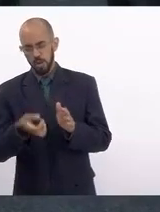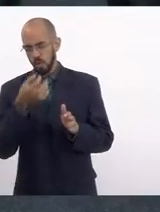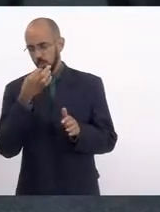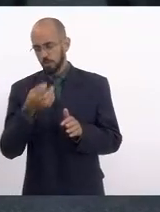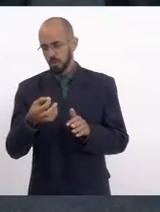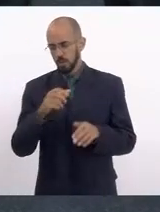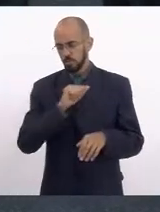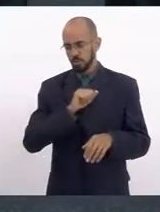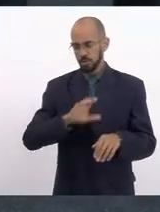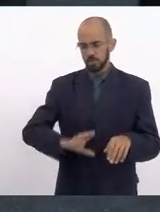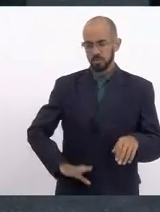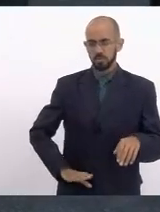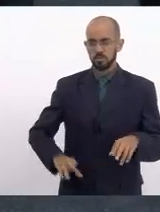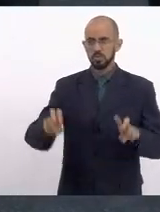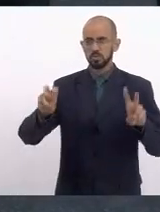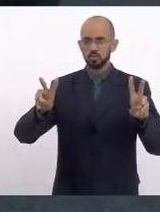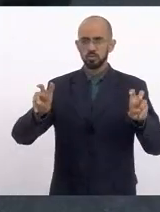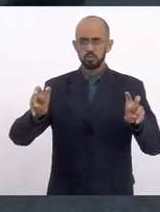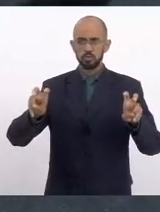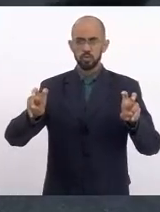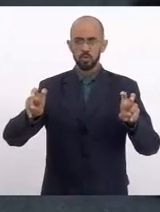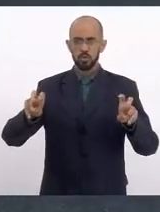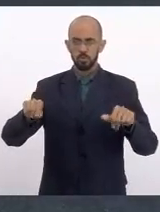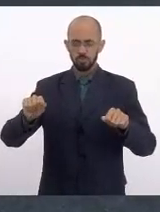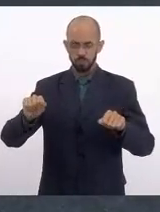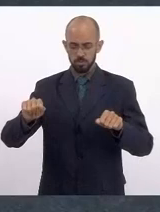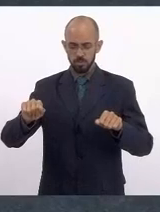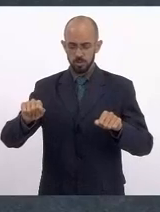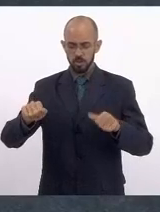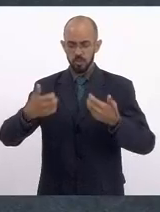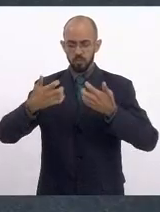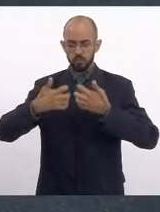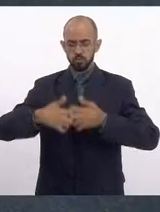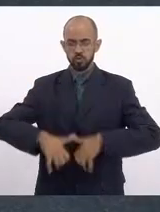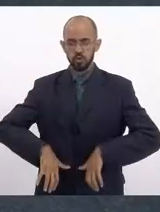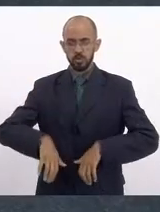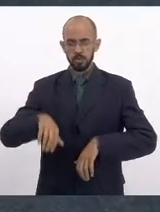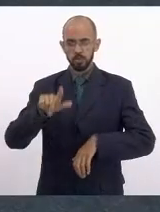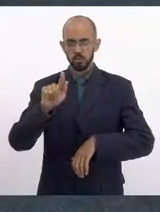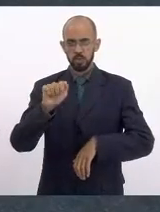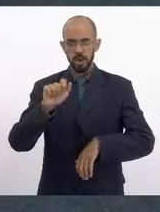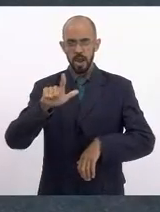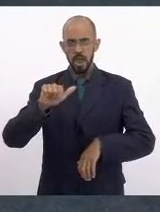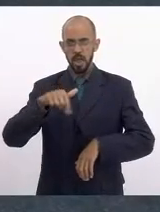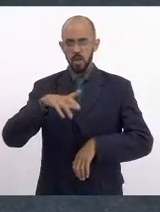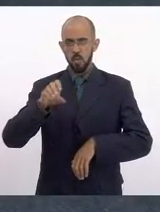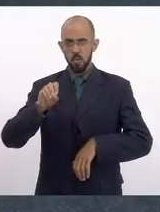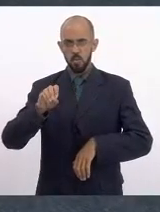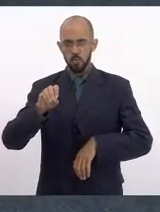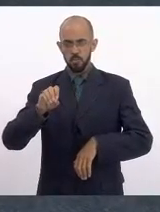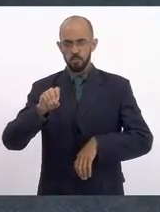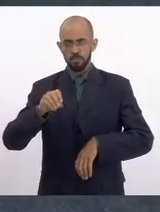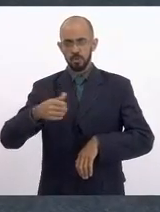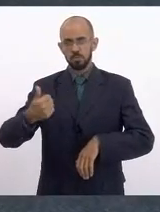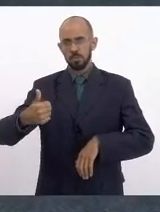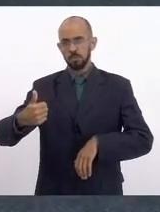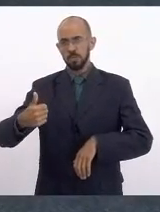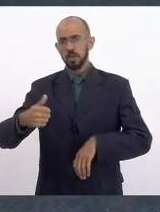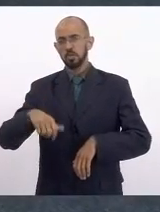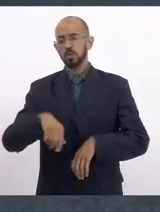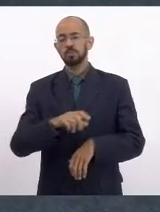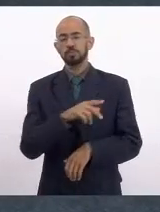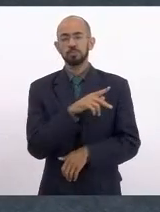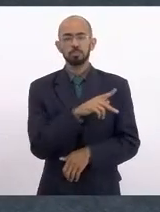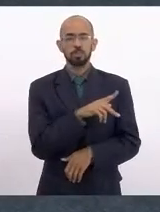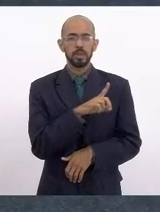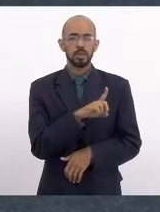em relação a esse debate sobre a concessão do Galeão em primeiro lugar para de tratar do pdl